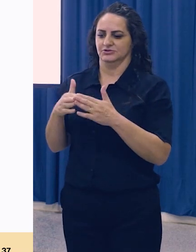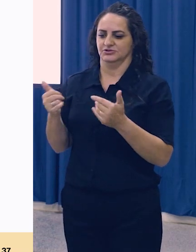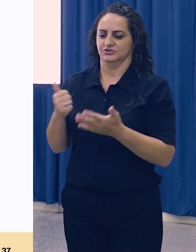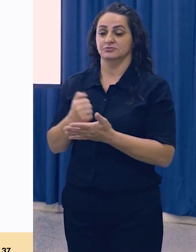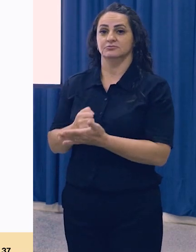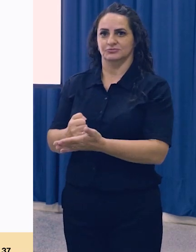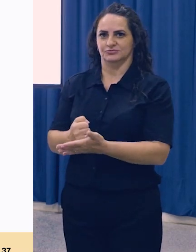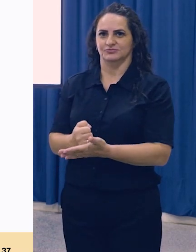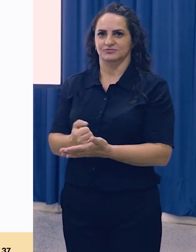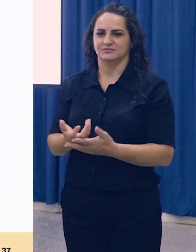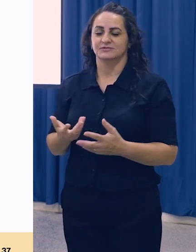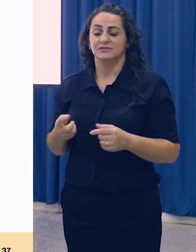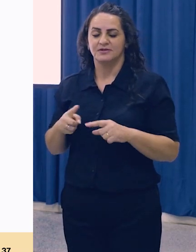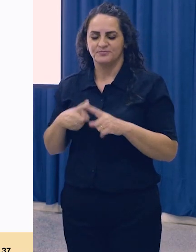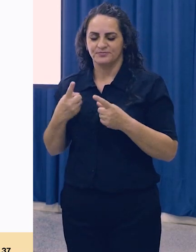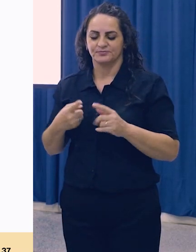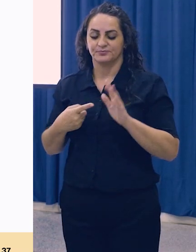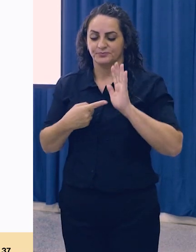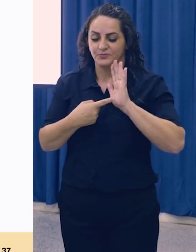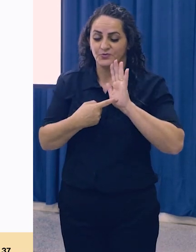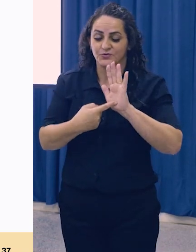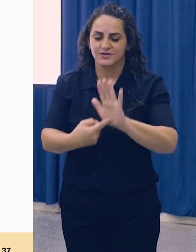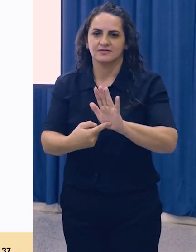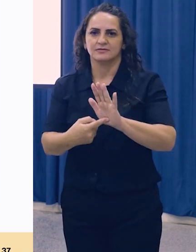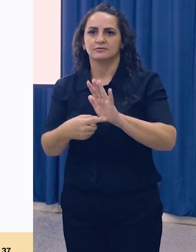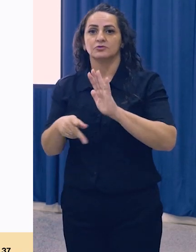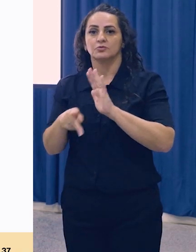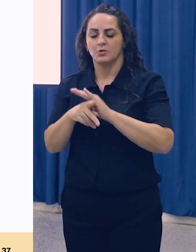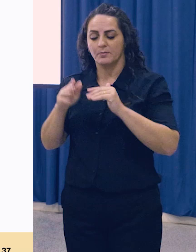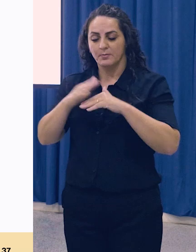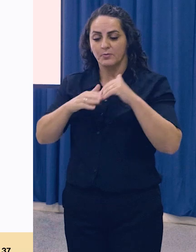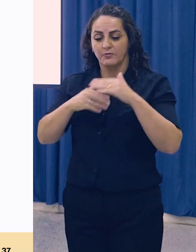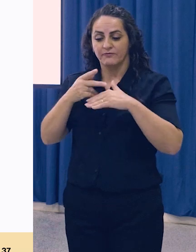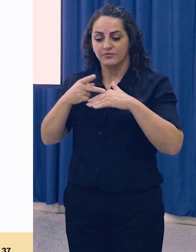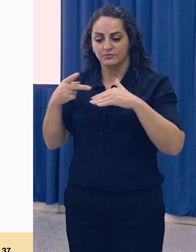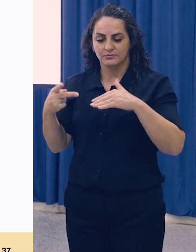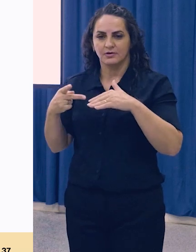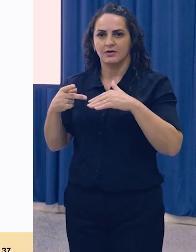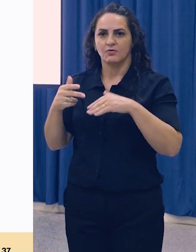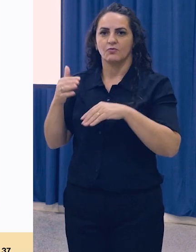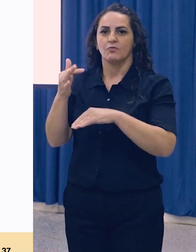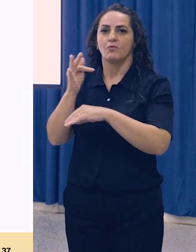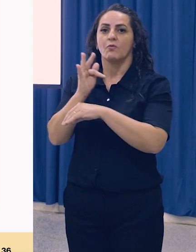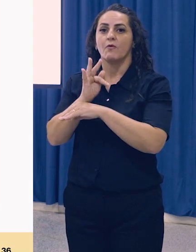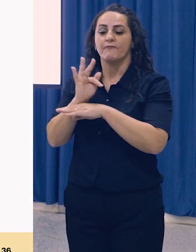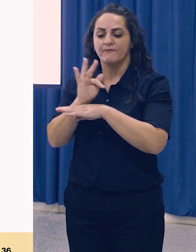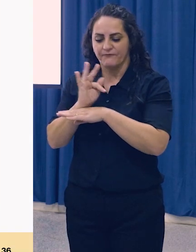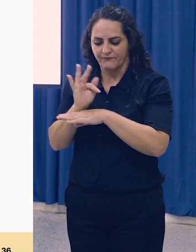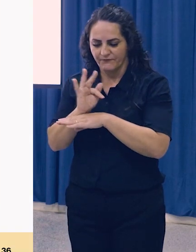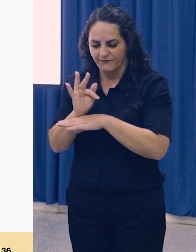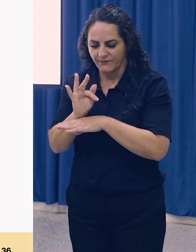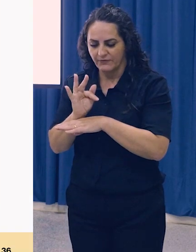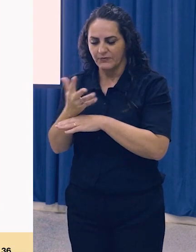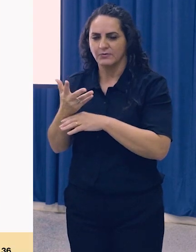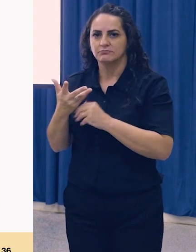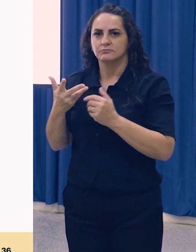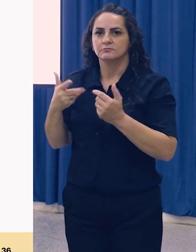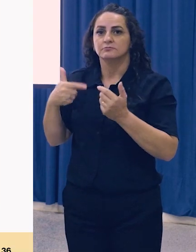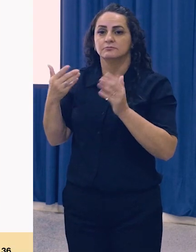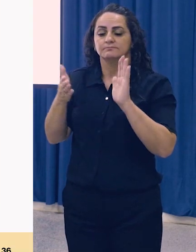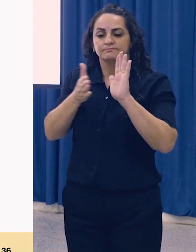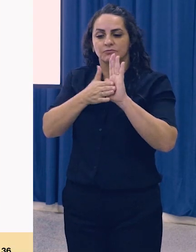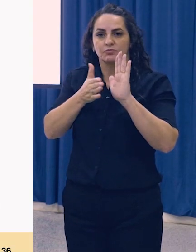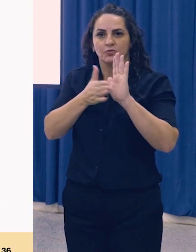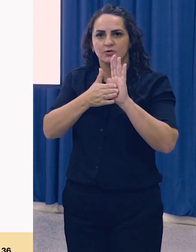a gente pode fazer isso mostrando o quão profissional é o filme. Por exemplo, aqui eu dou uma estrutura de como montar uma